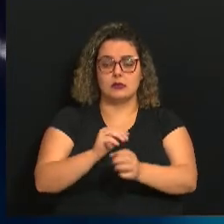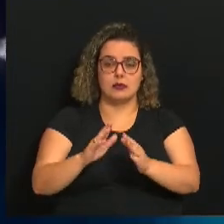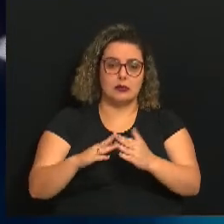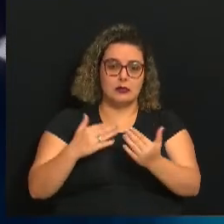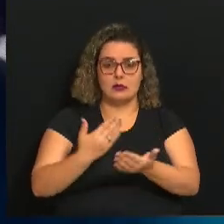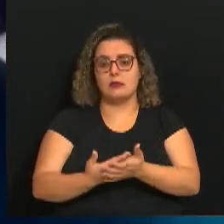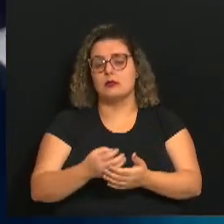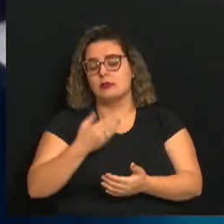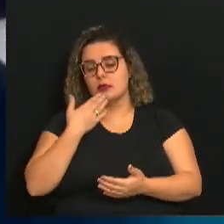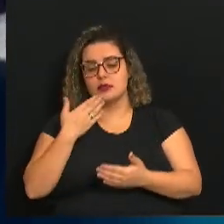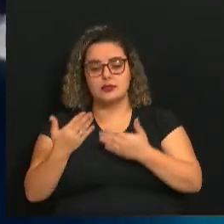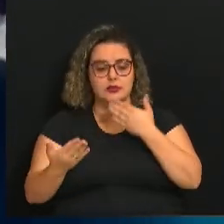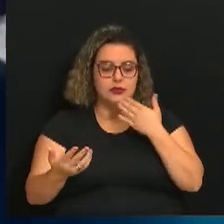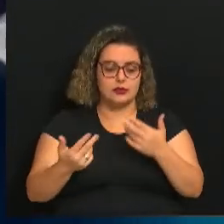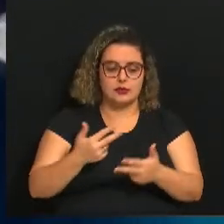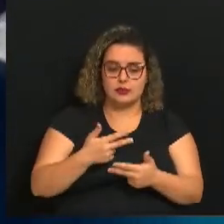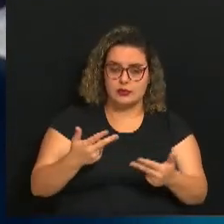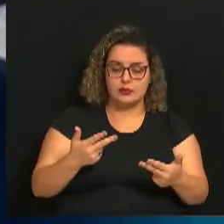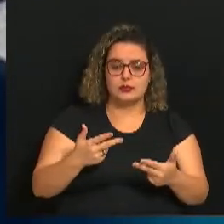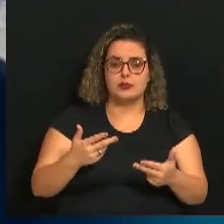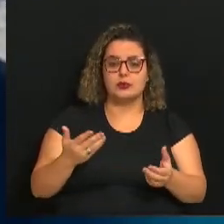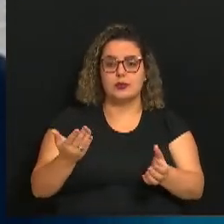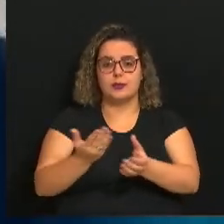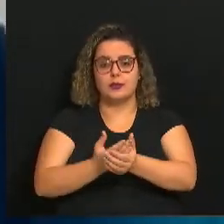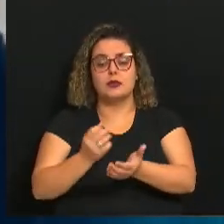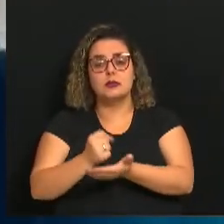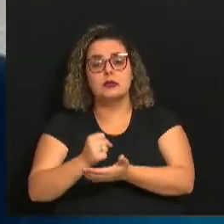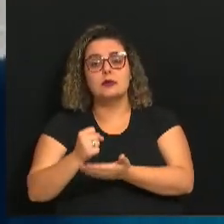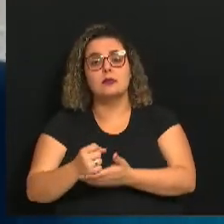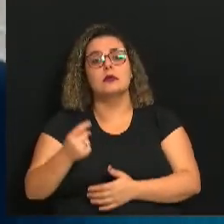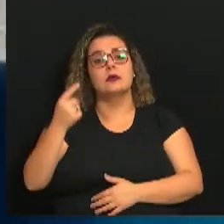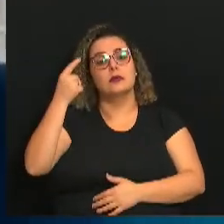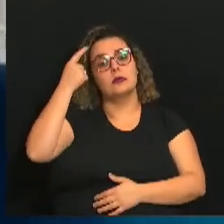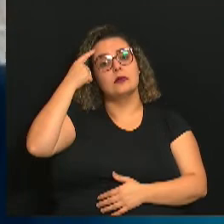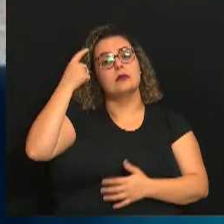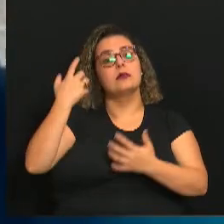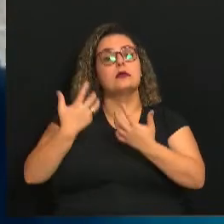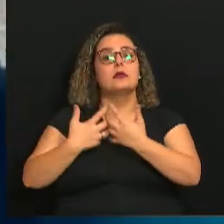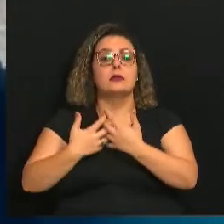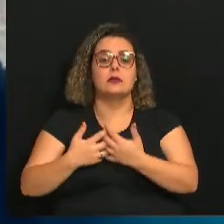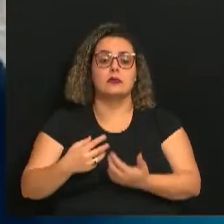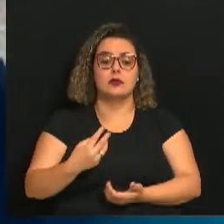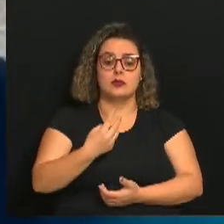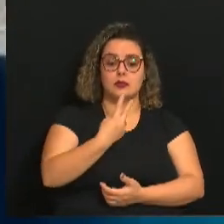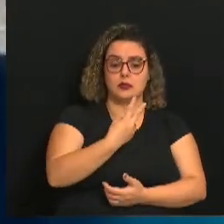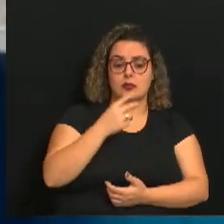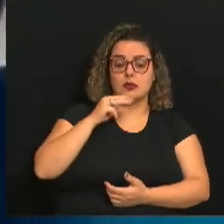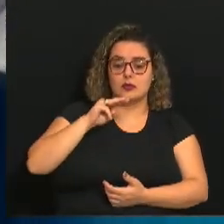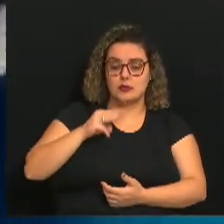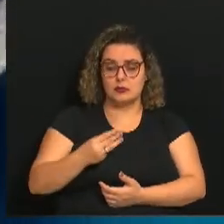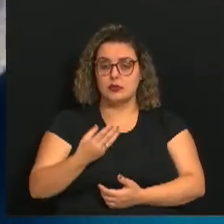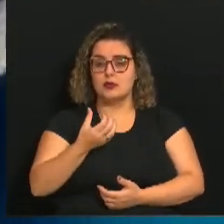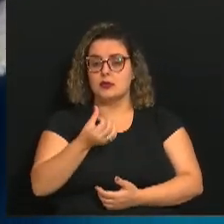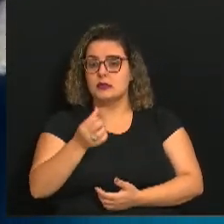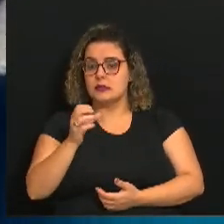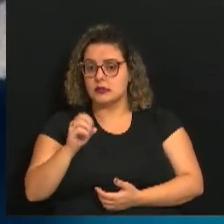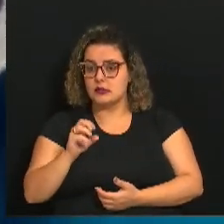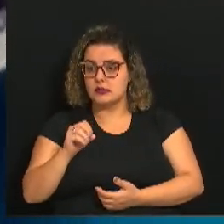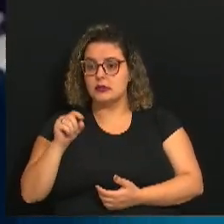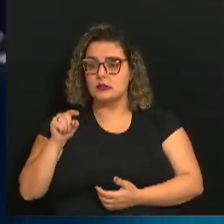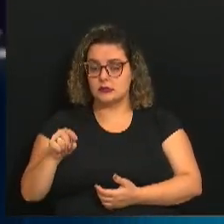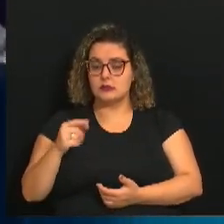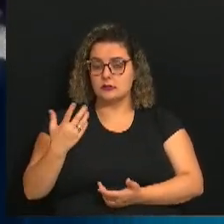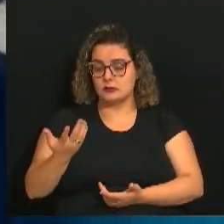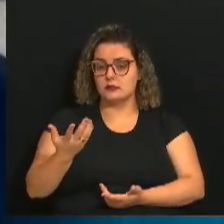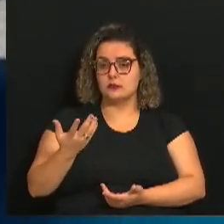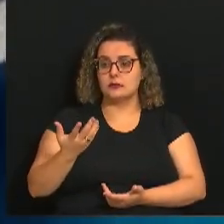solicitando informação do processo, do contrato, a gente ficou pensando, um contrato de 2.600.000, né? As informações